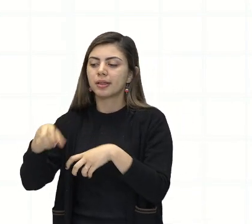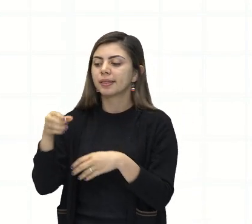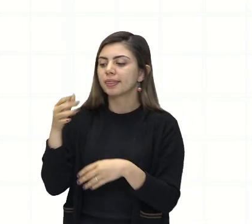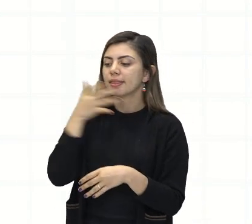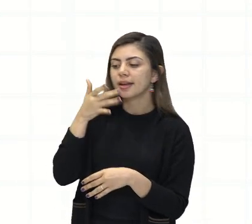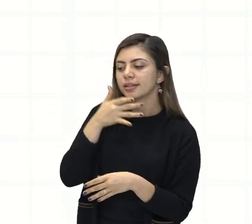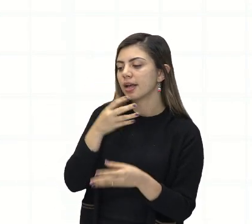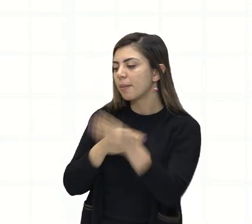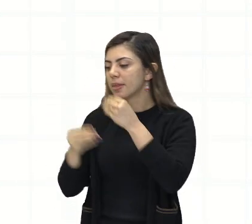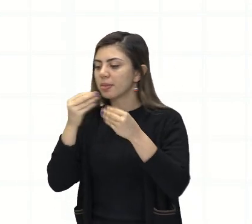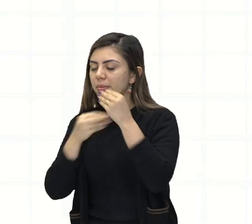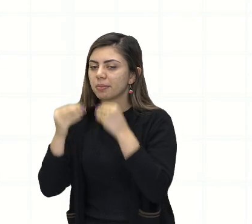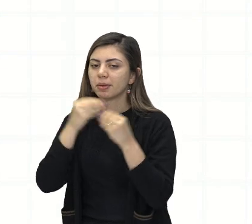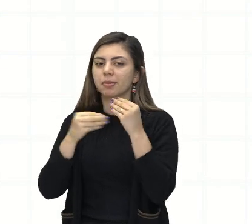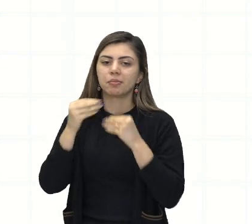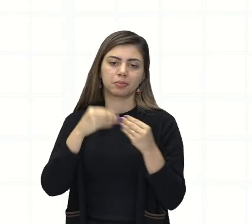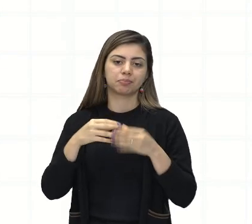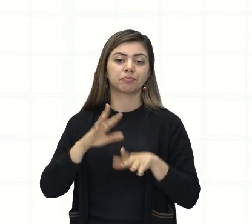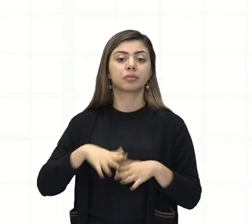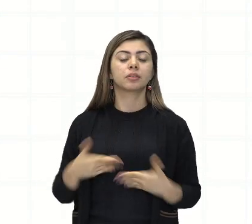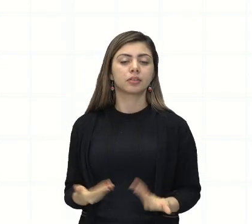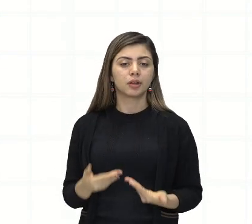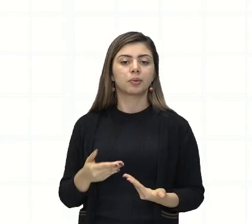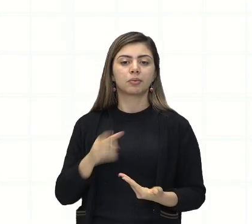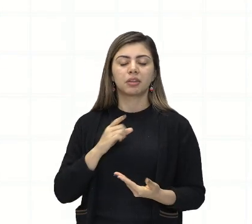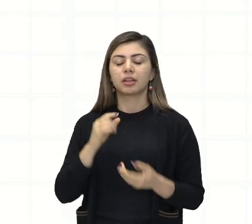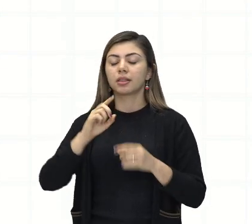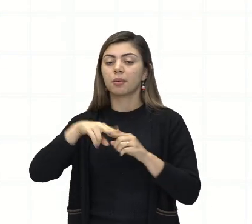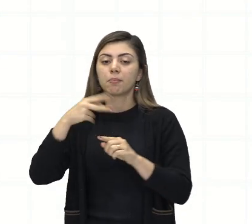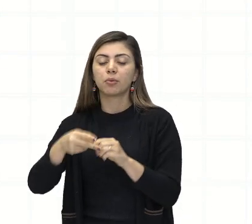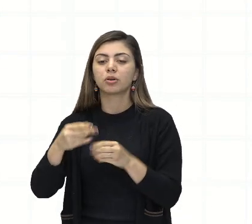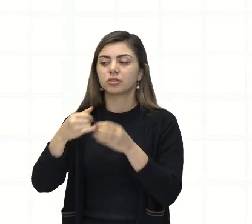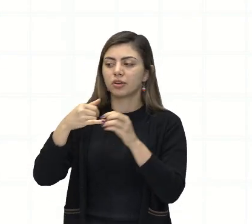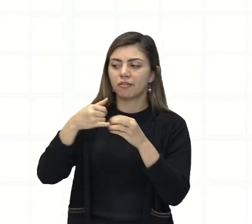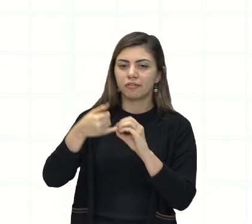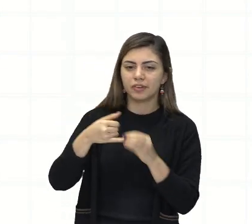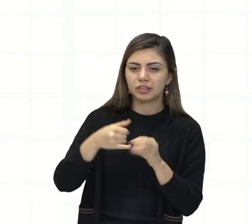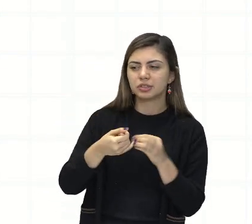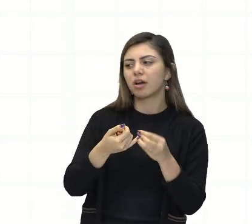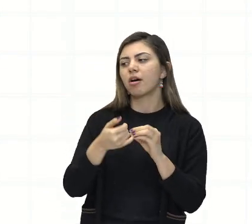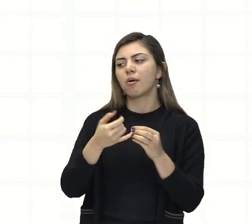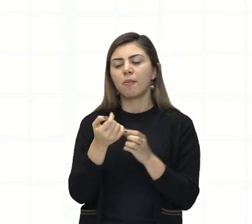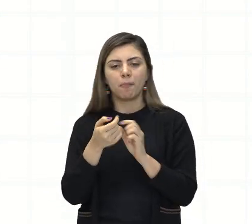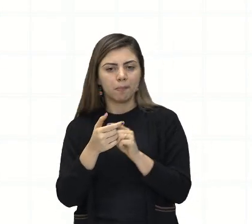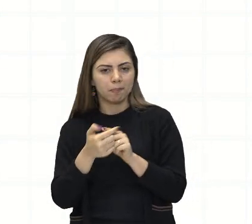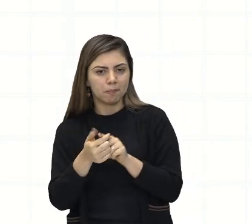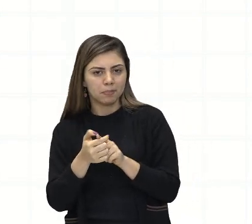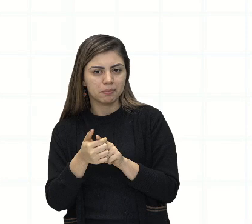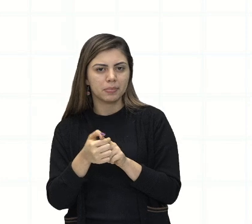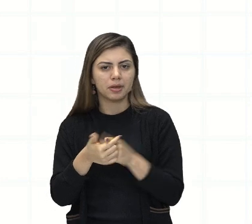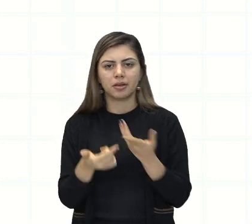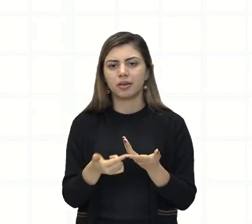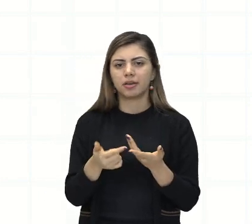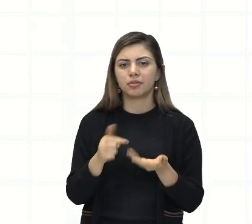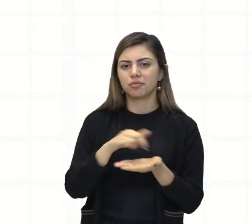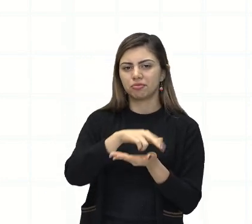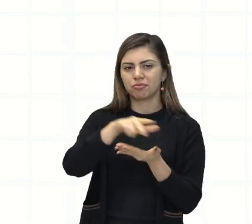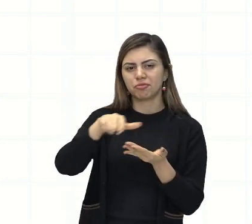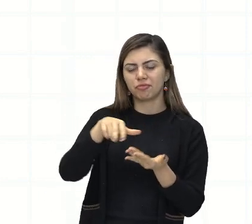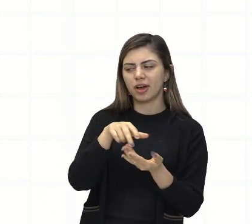comendo. Ia consumindo depois o resto, feijão, angu ou arroz, abóbora,